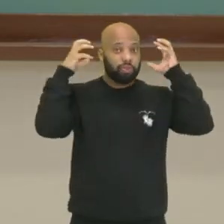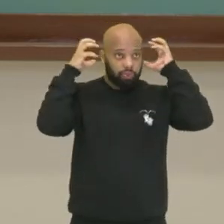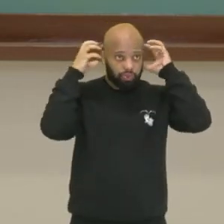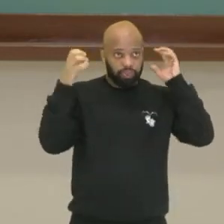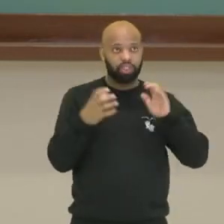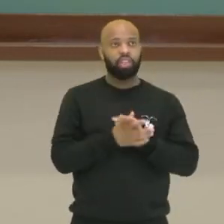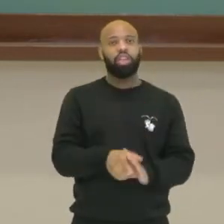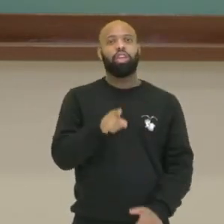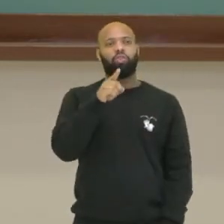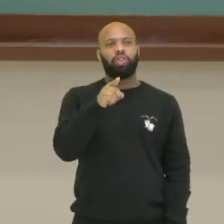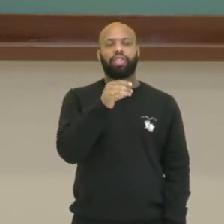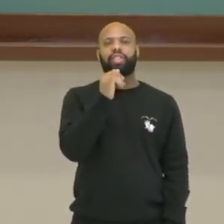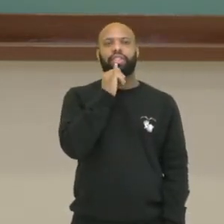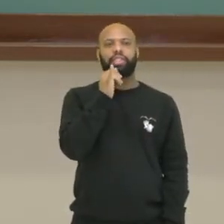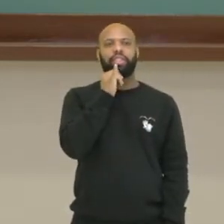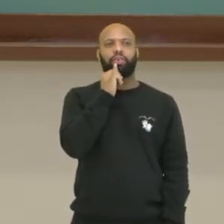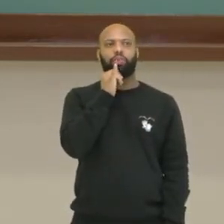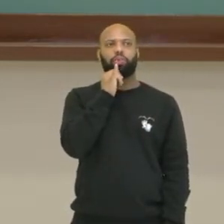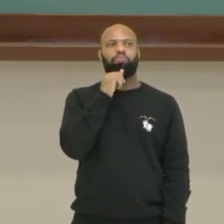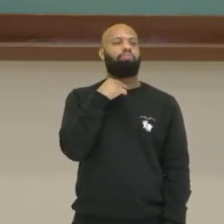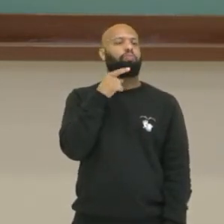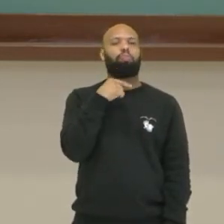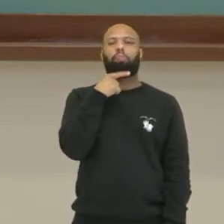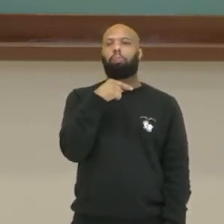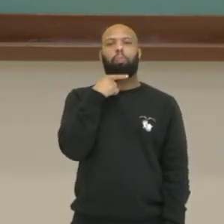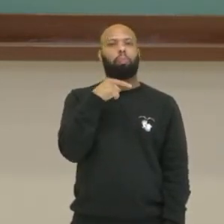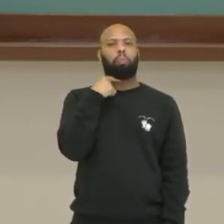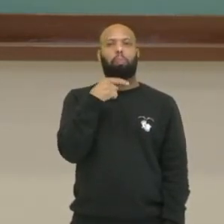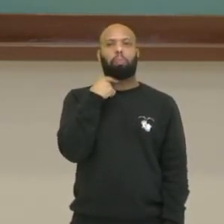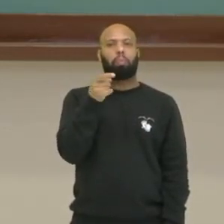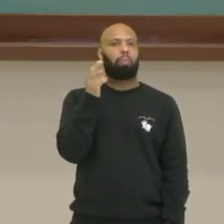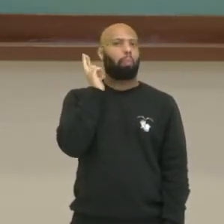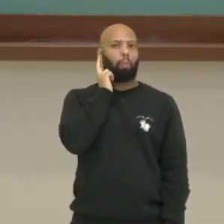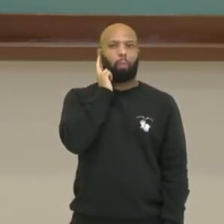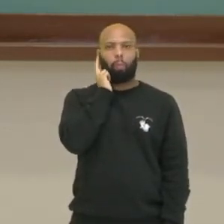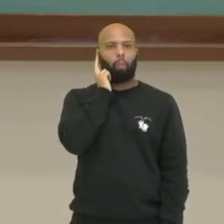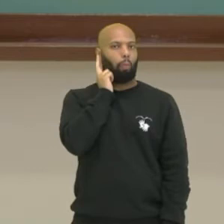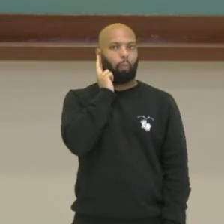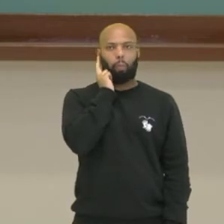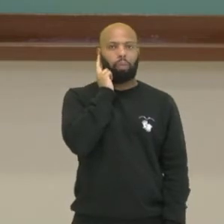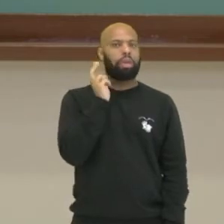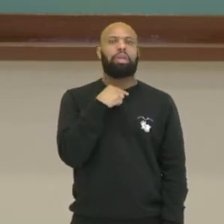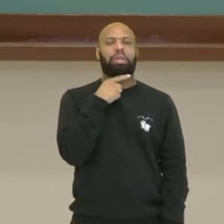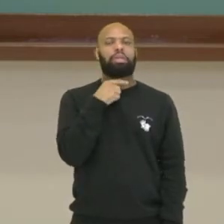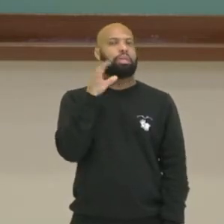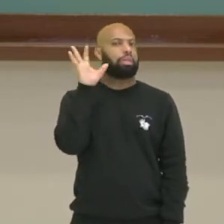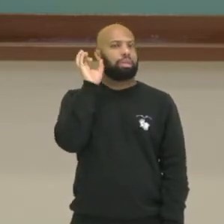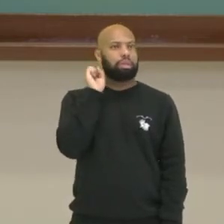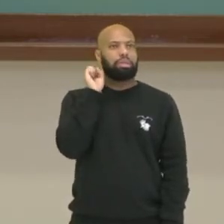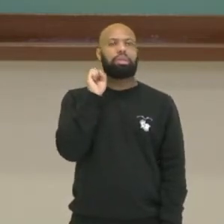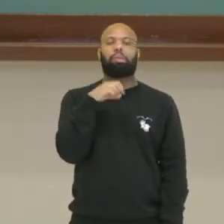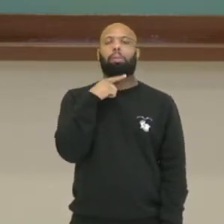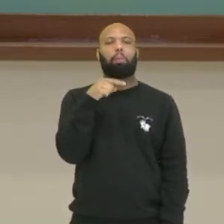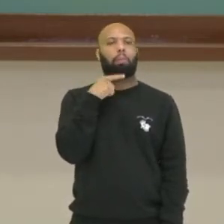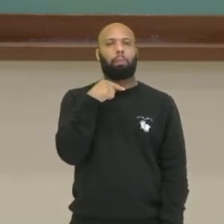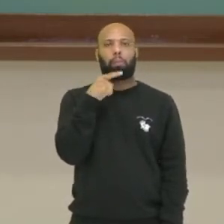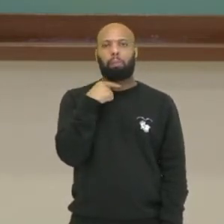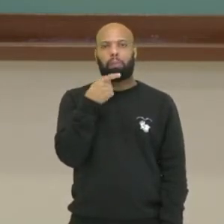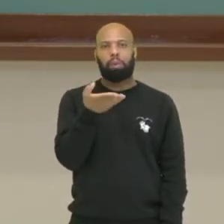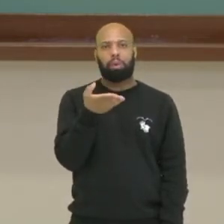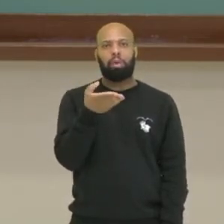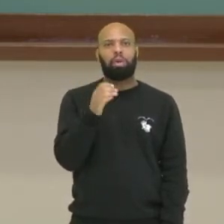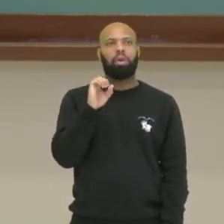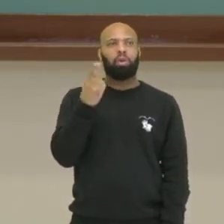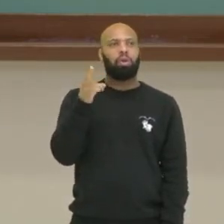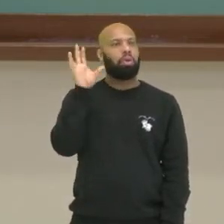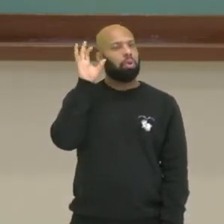que não consegue ouvir um som, uma música, ou ouvir um programa de atração no rádio, ou ouvir uma